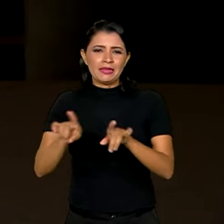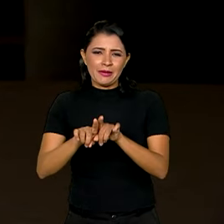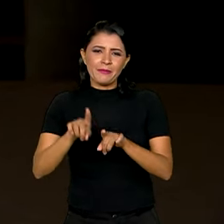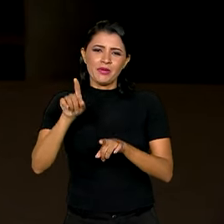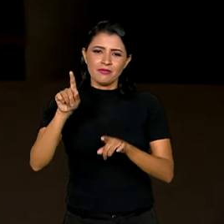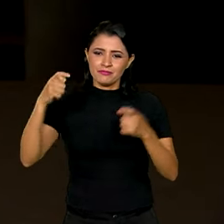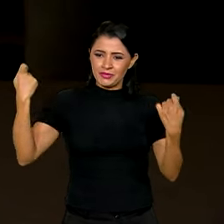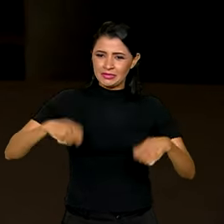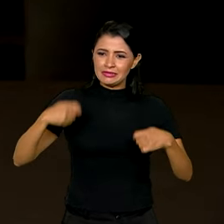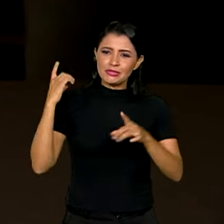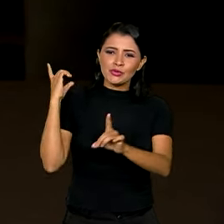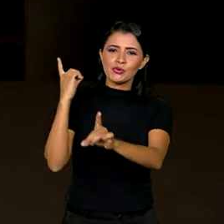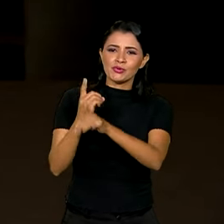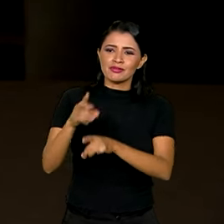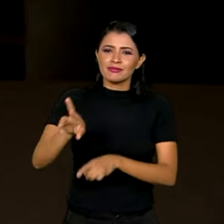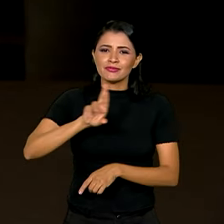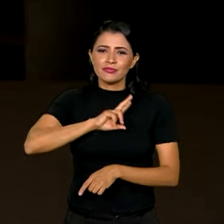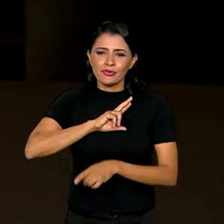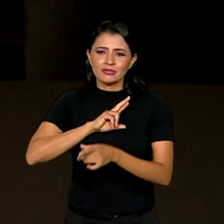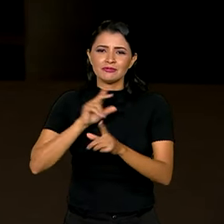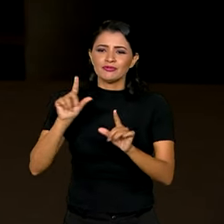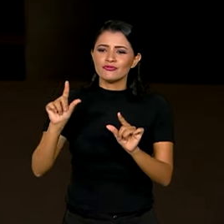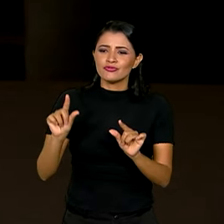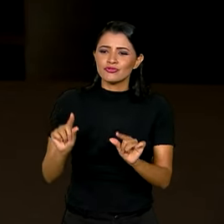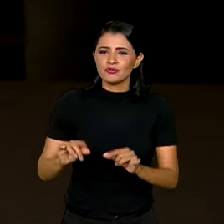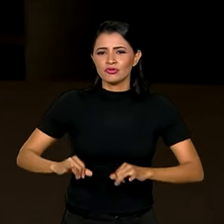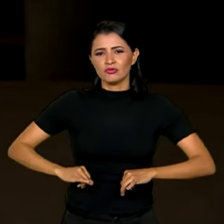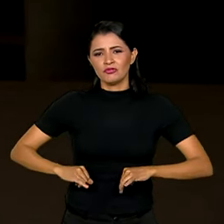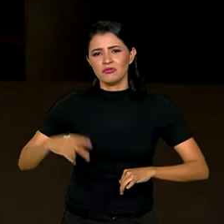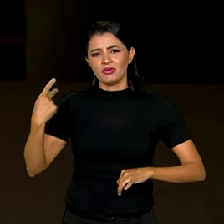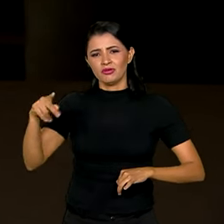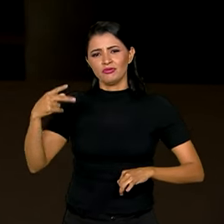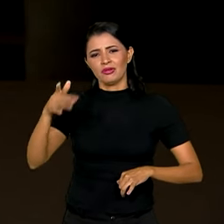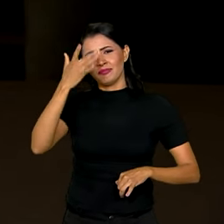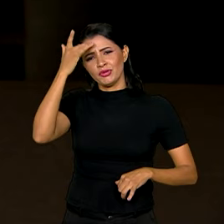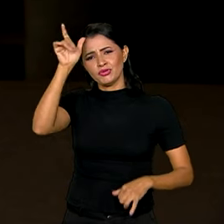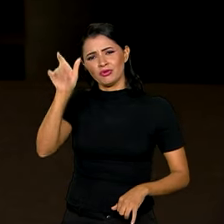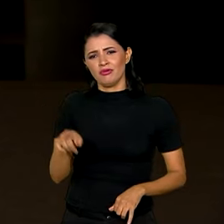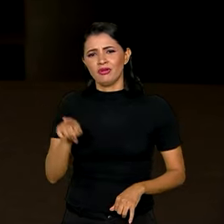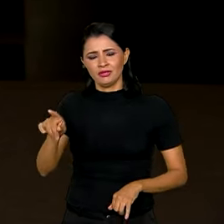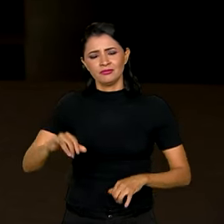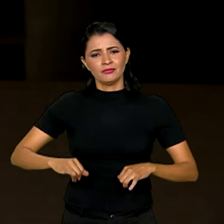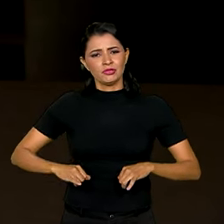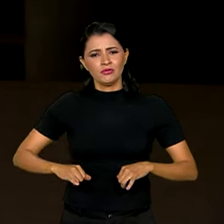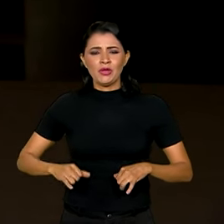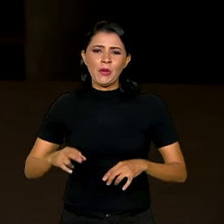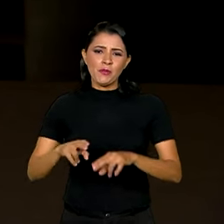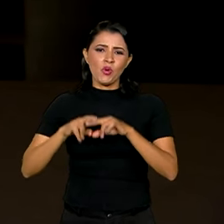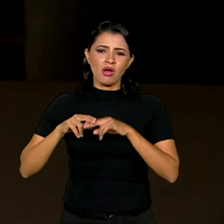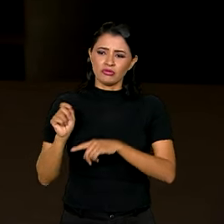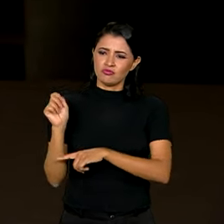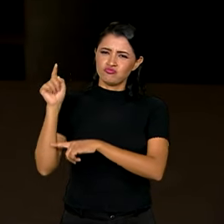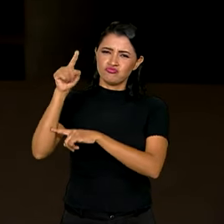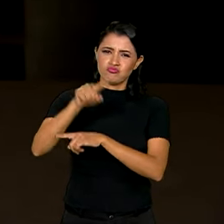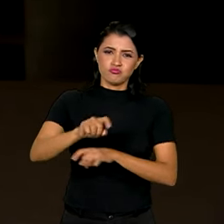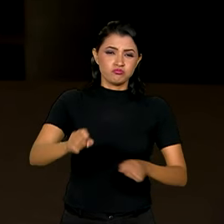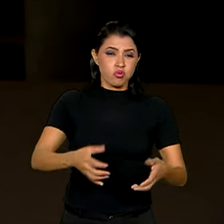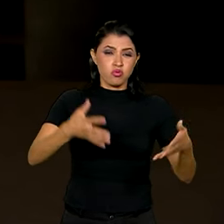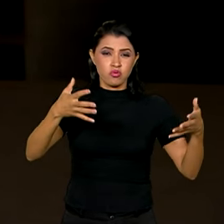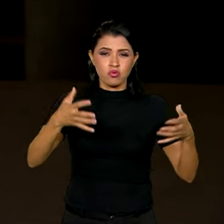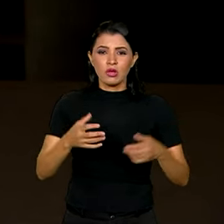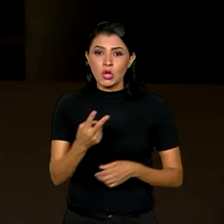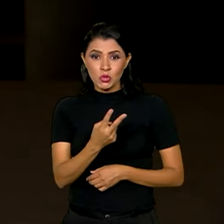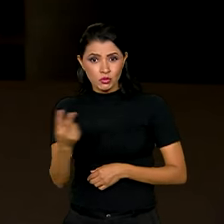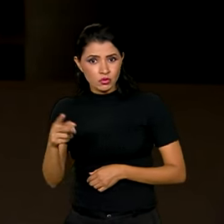necessidade de buscar soluções para amenizar o sofrimento das comunidades afetadas pelos bombardeios. Os dois